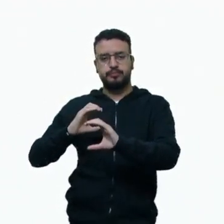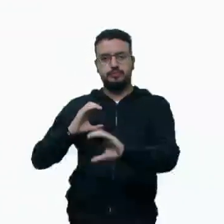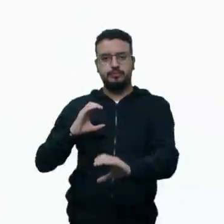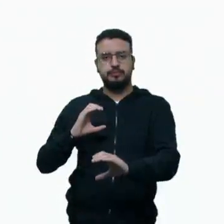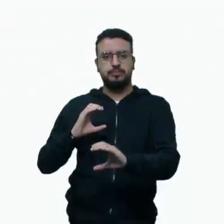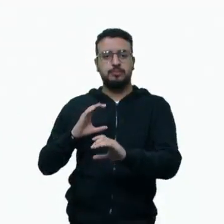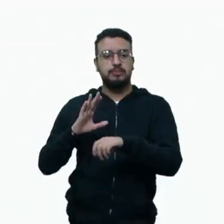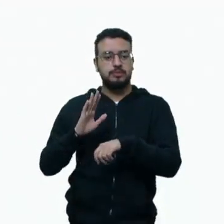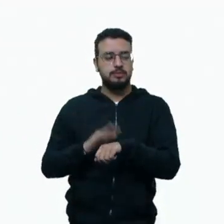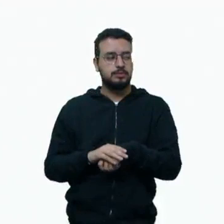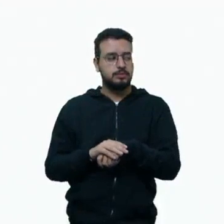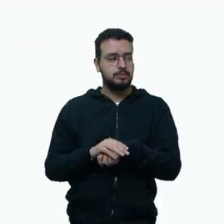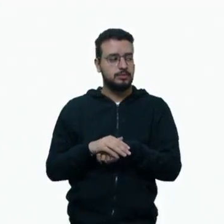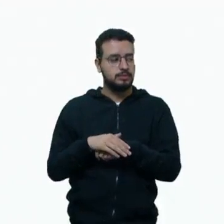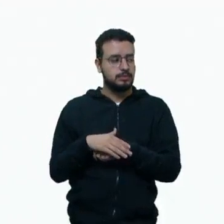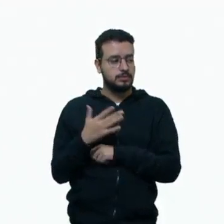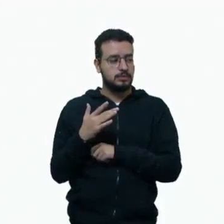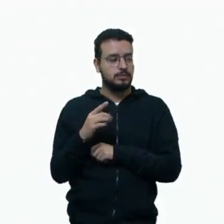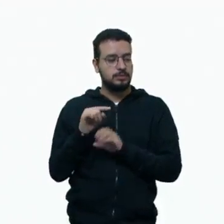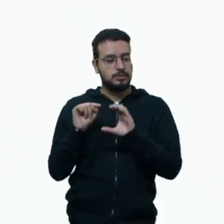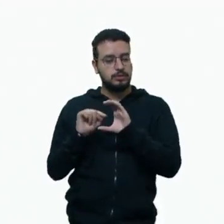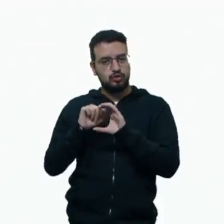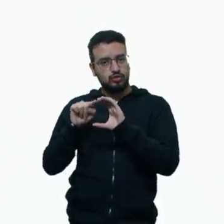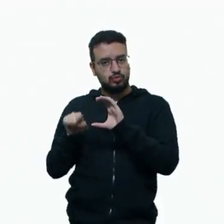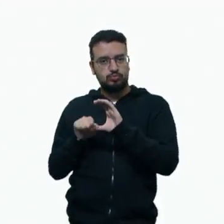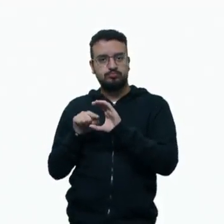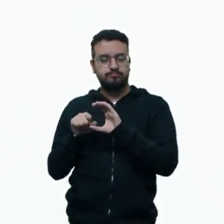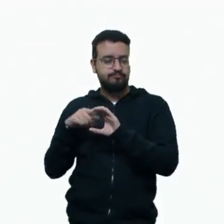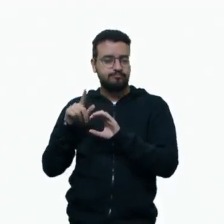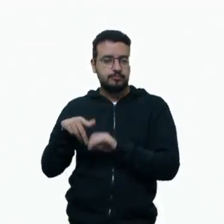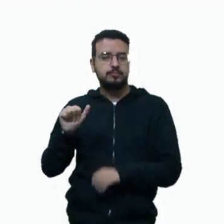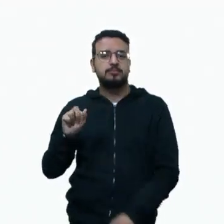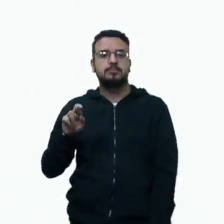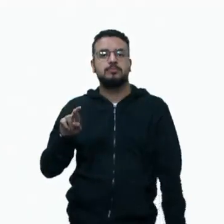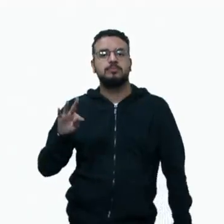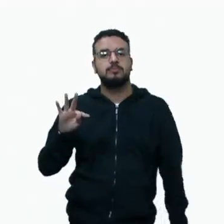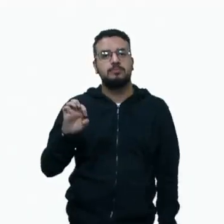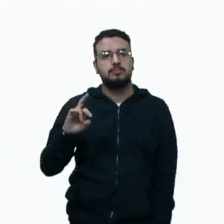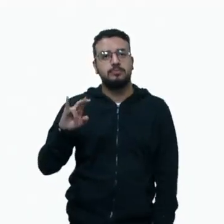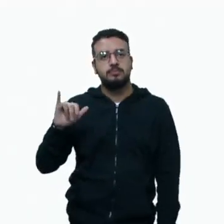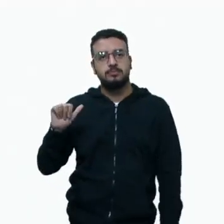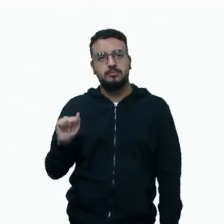minha artéria como algo mais redondo, mais cheio.